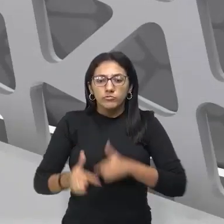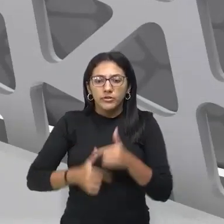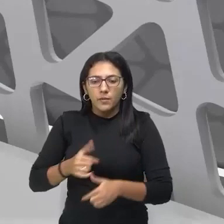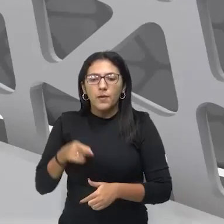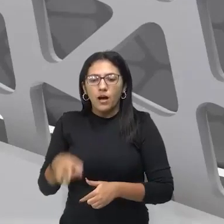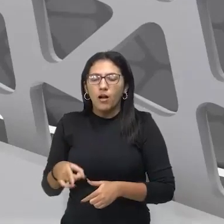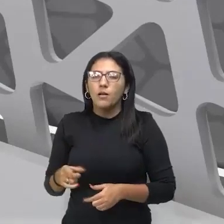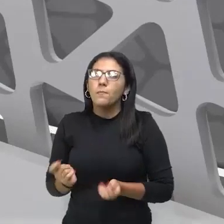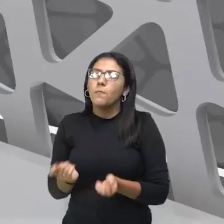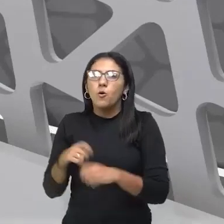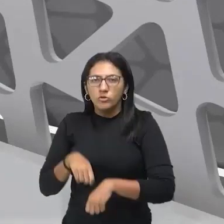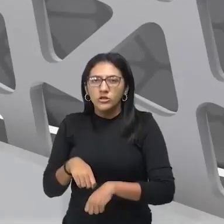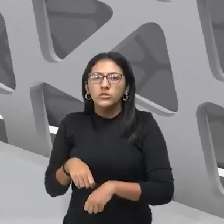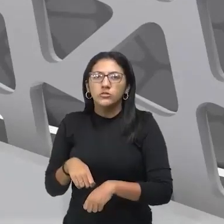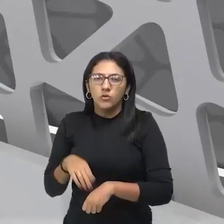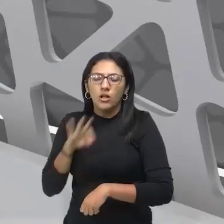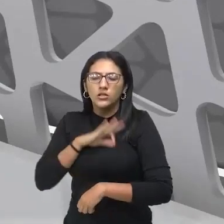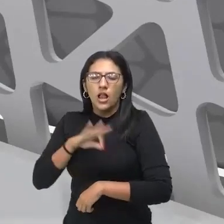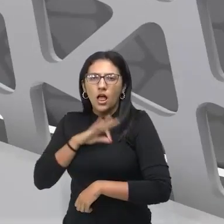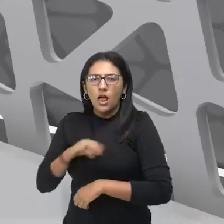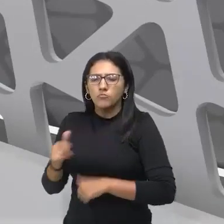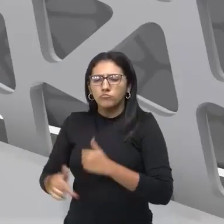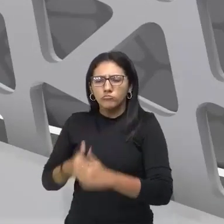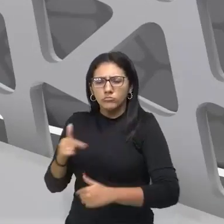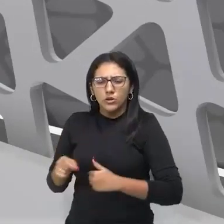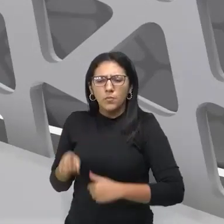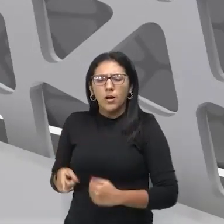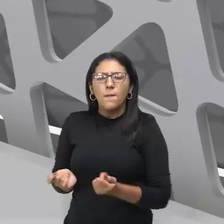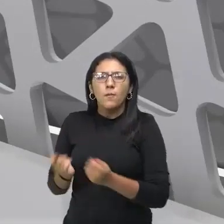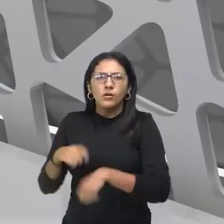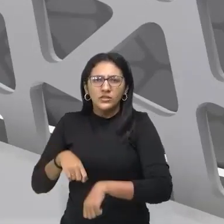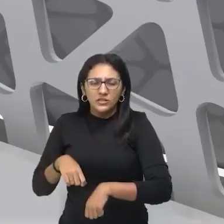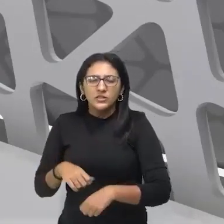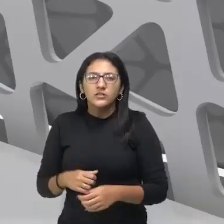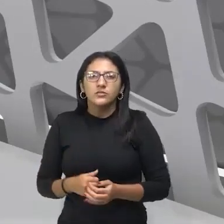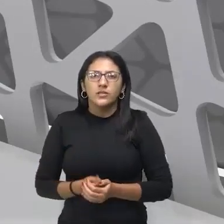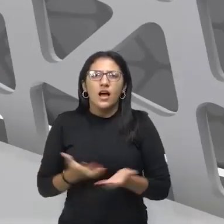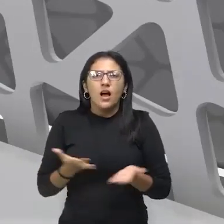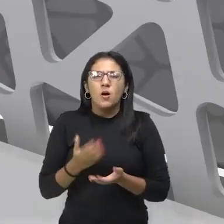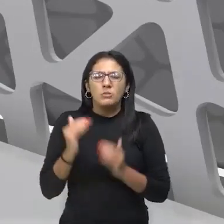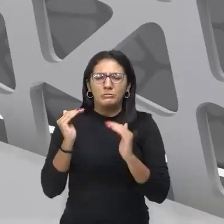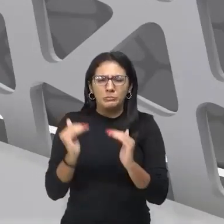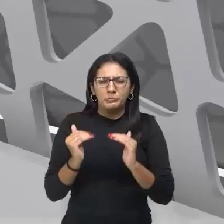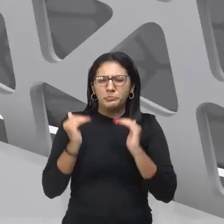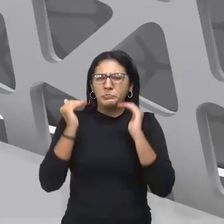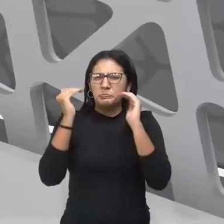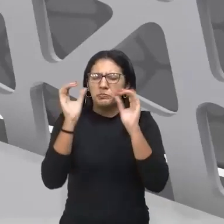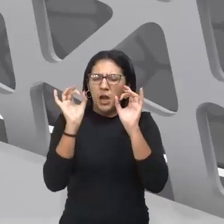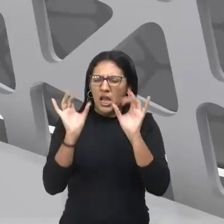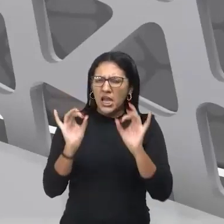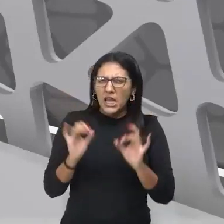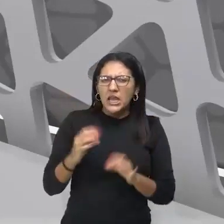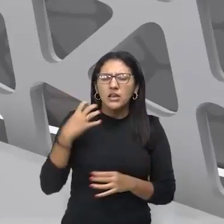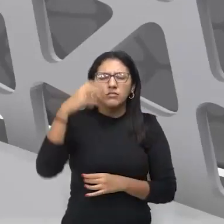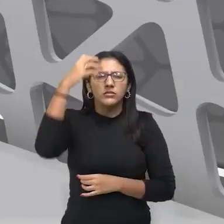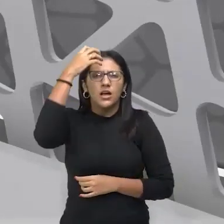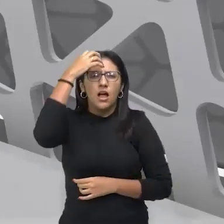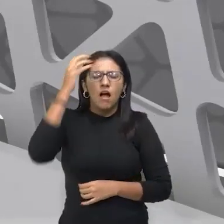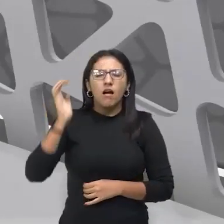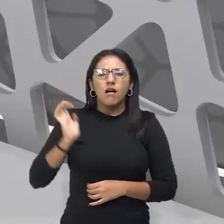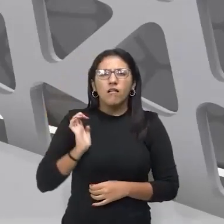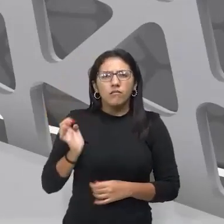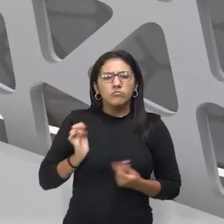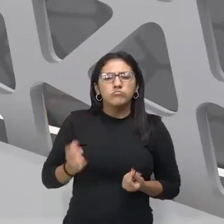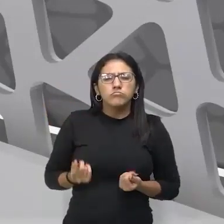sim. Então, agora, deixa de ser os nobres, né? Quem era a elite da época eram os nobres, a realeza, né?